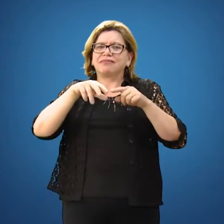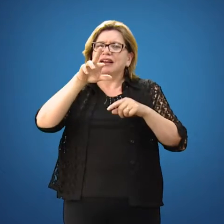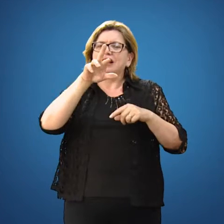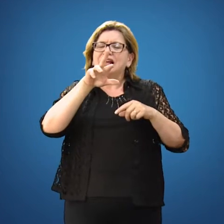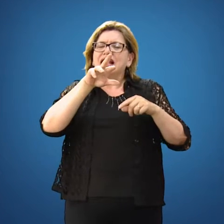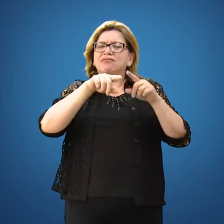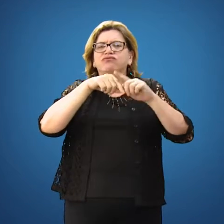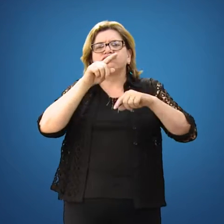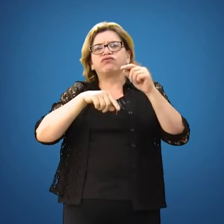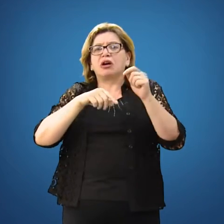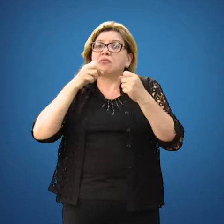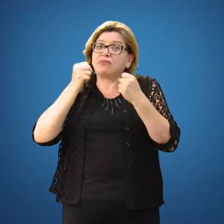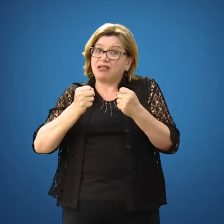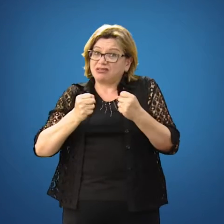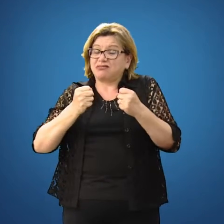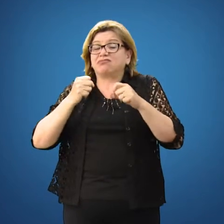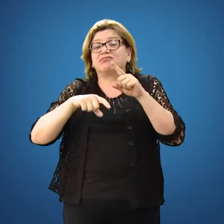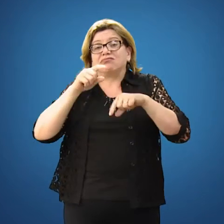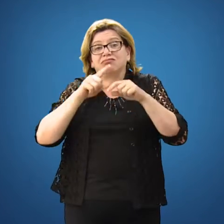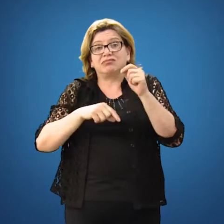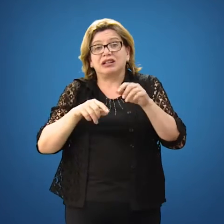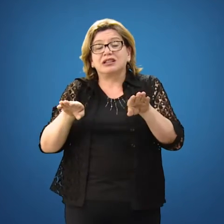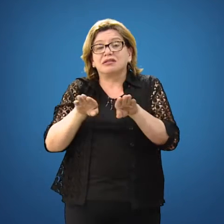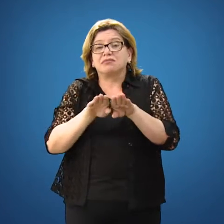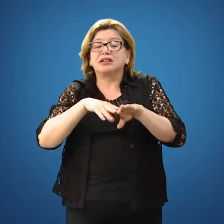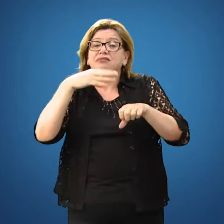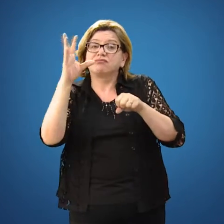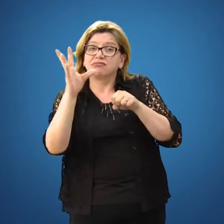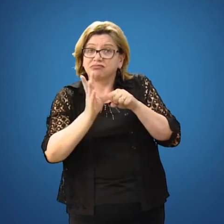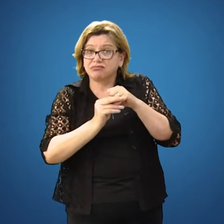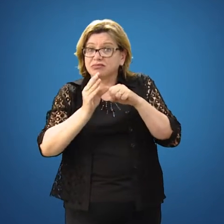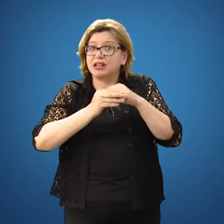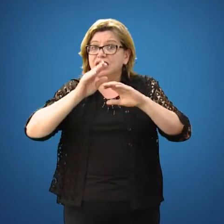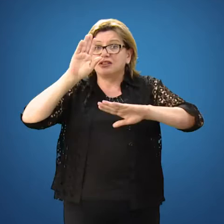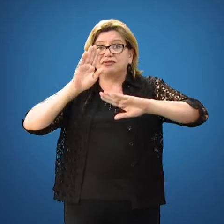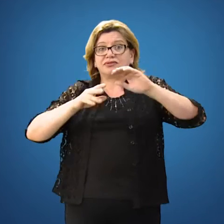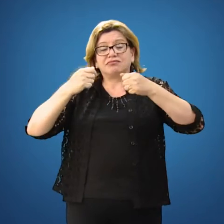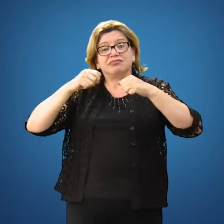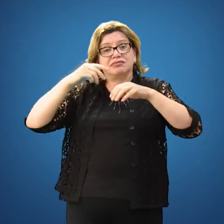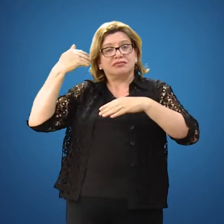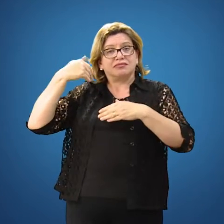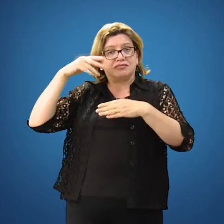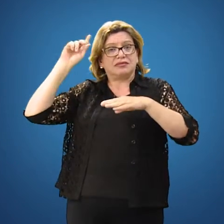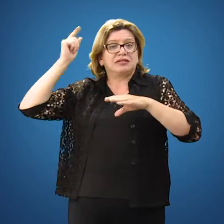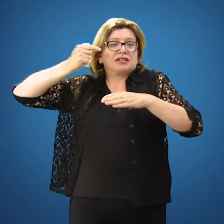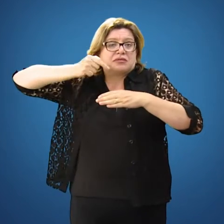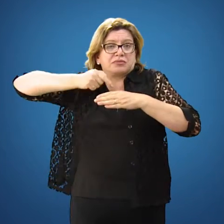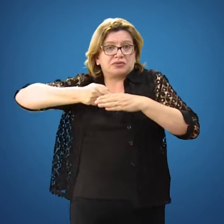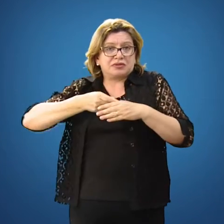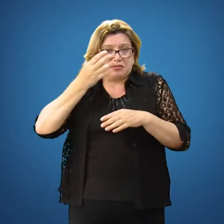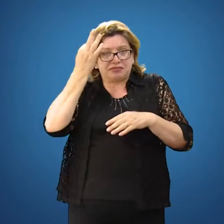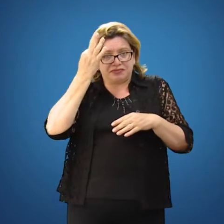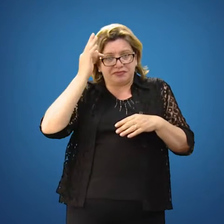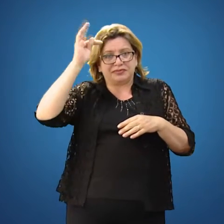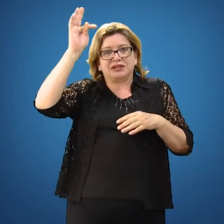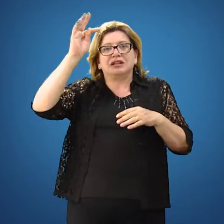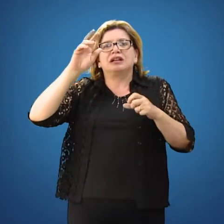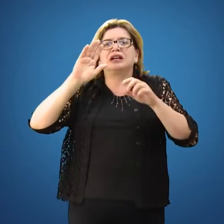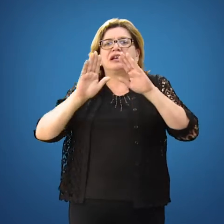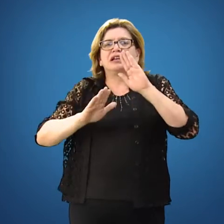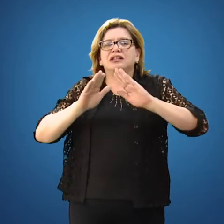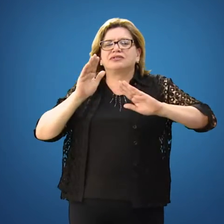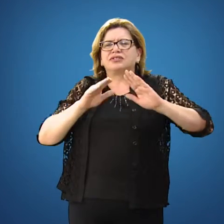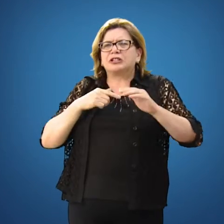recursos materiais, o próprio conhecimento, você necessita de maior aprofundamento da teoria, então vai buscar, de repente,